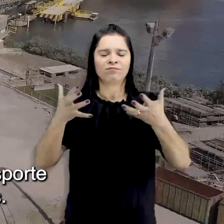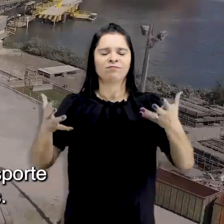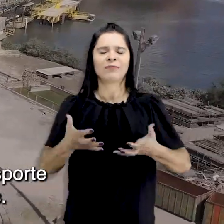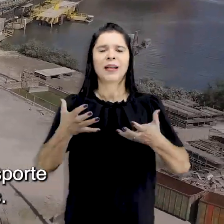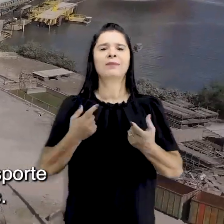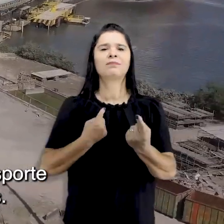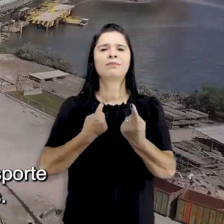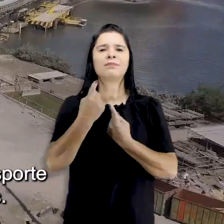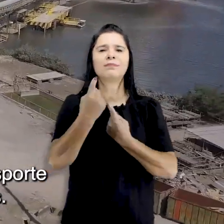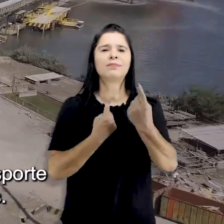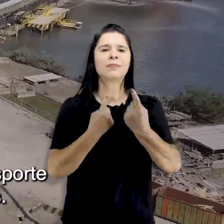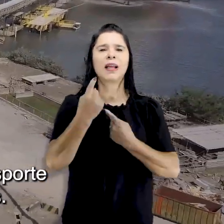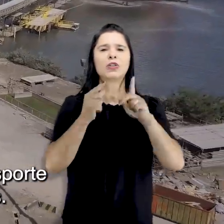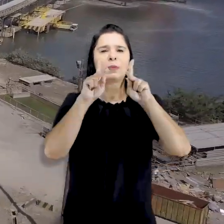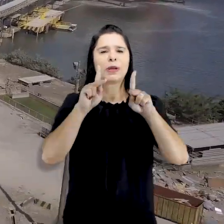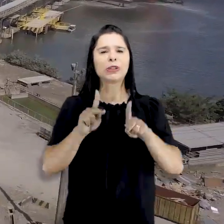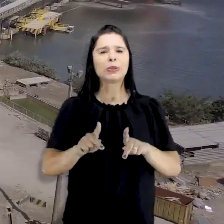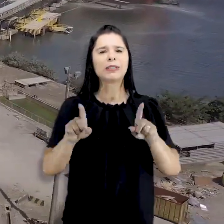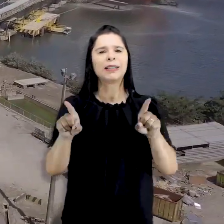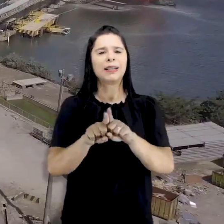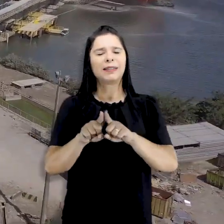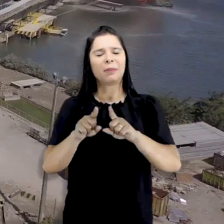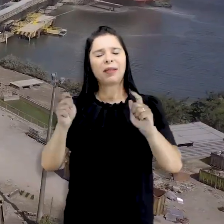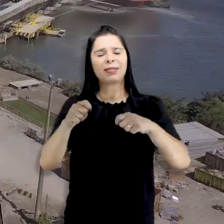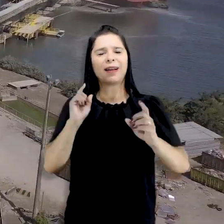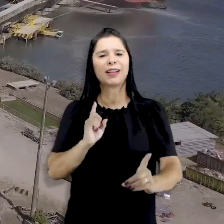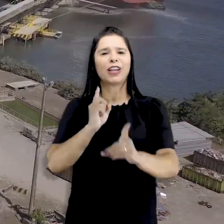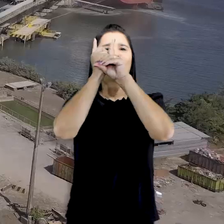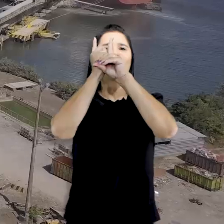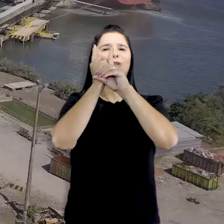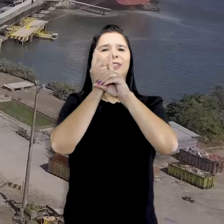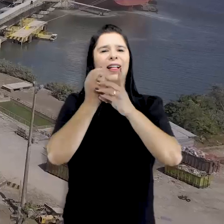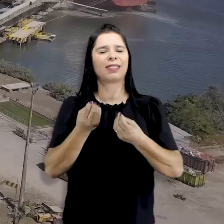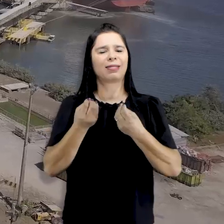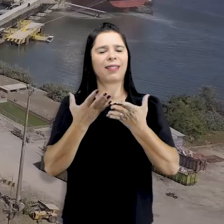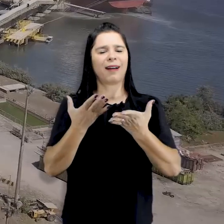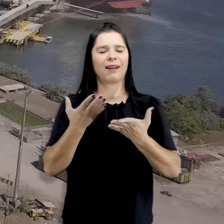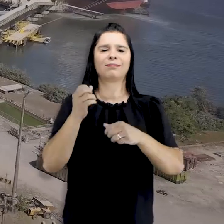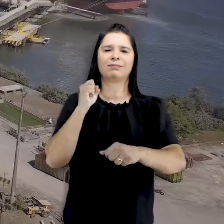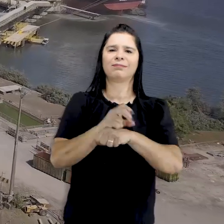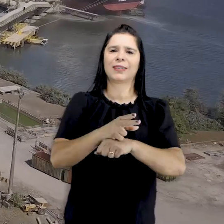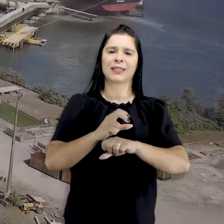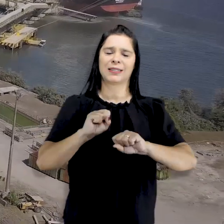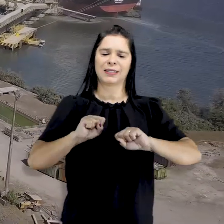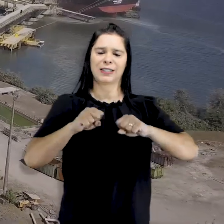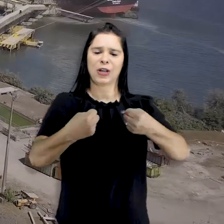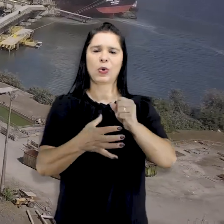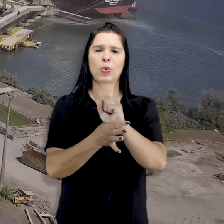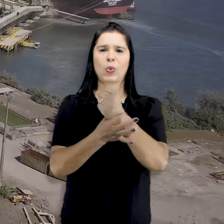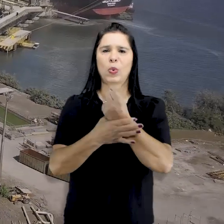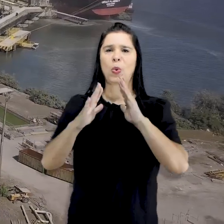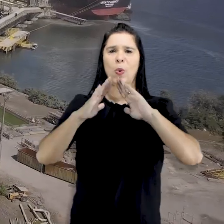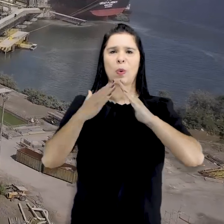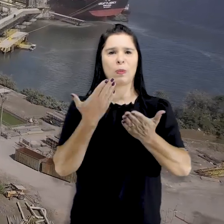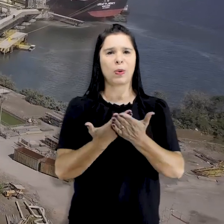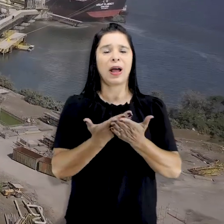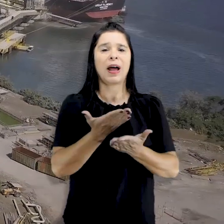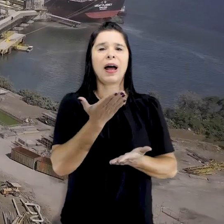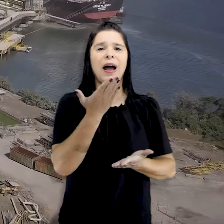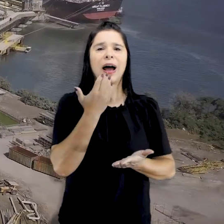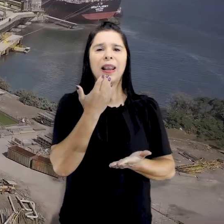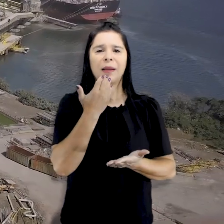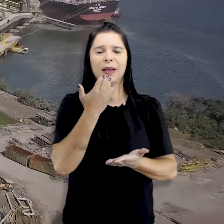e possibilitou encontros. Proporcionou também emprego seguro, moradia, estudos e alimentação